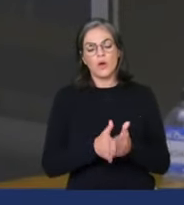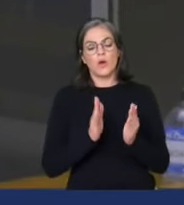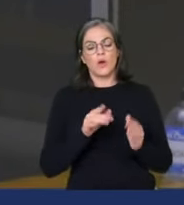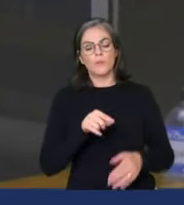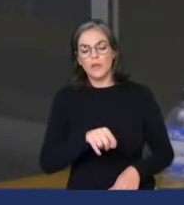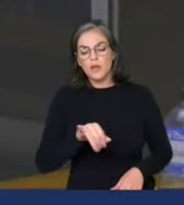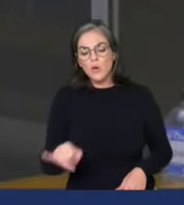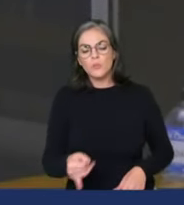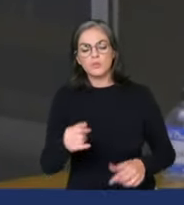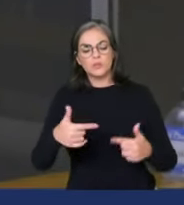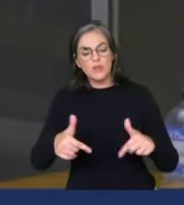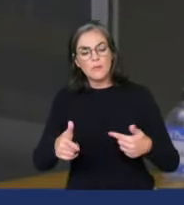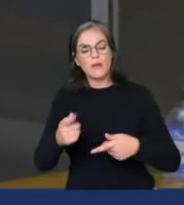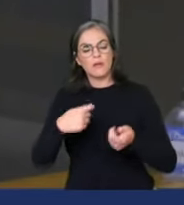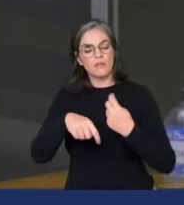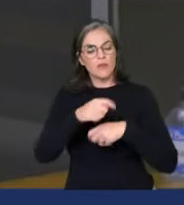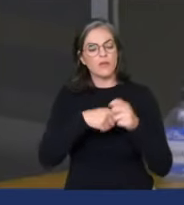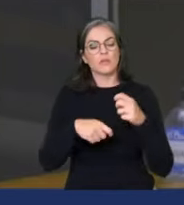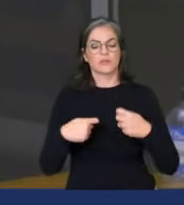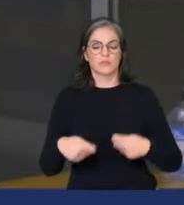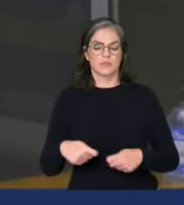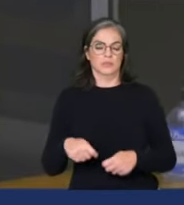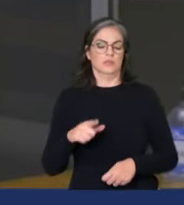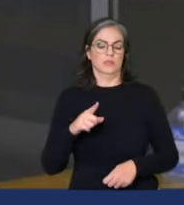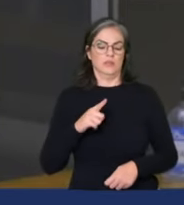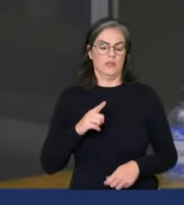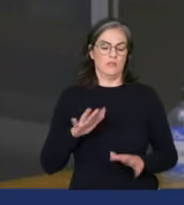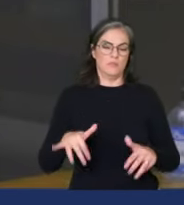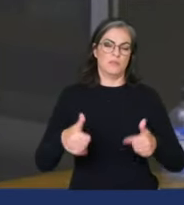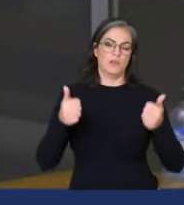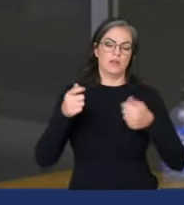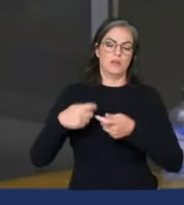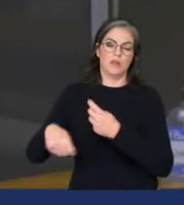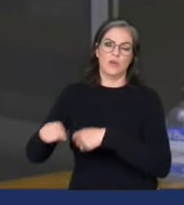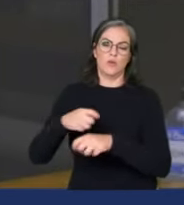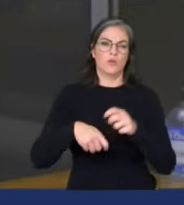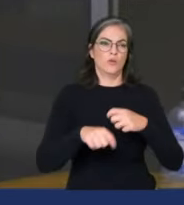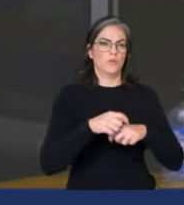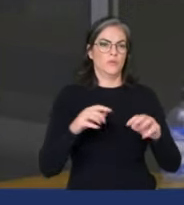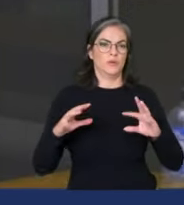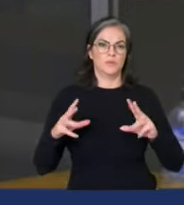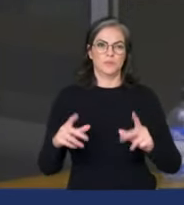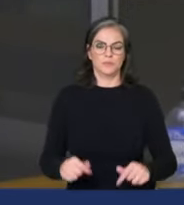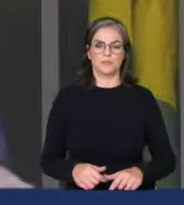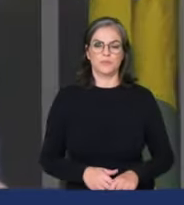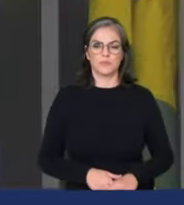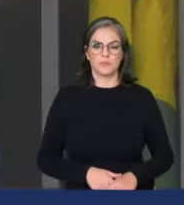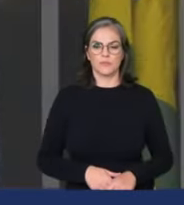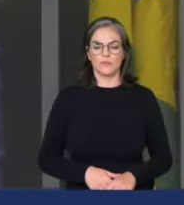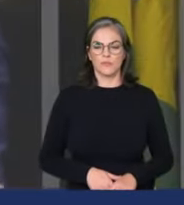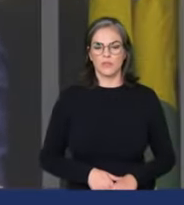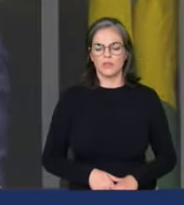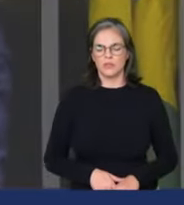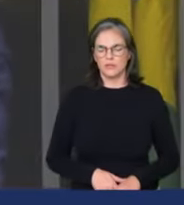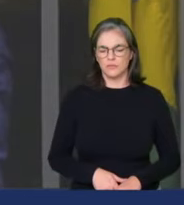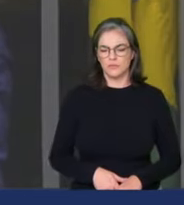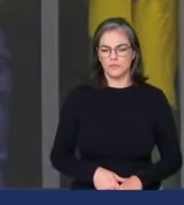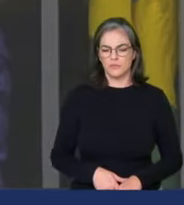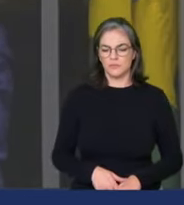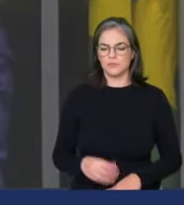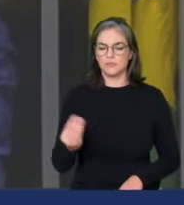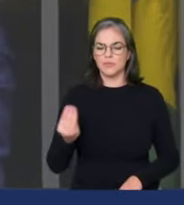eles. E aí a economia roda e as coisas andam. Não há saída para esse país